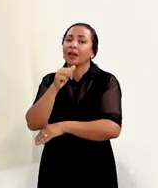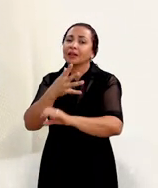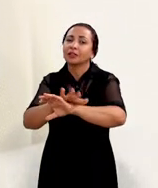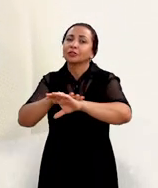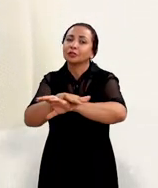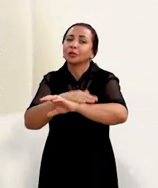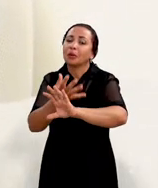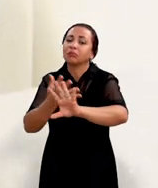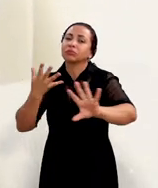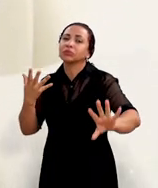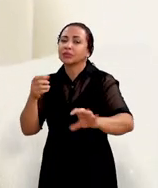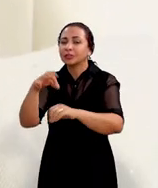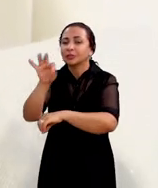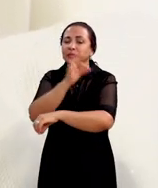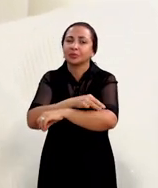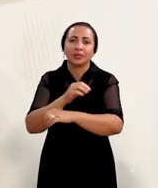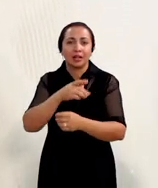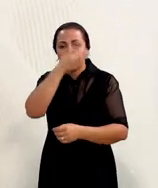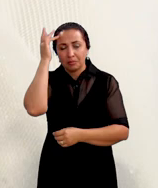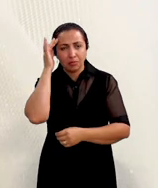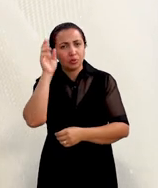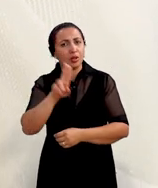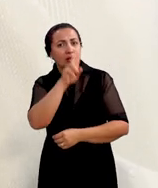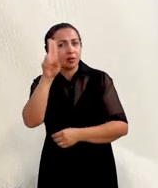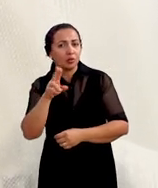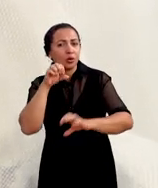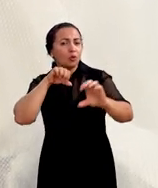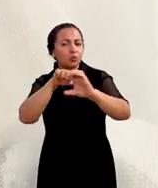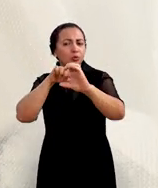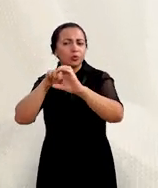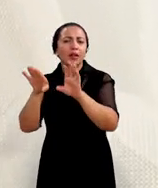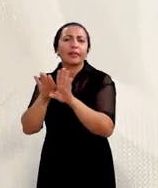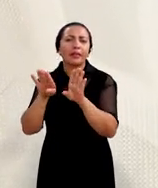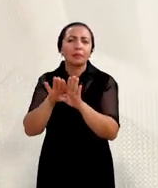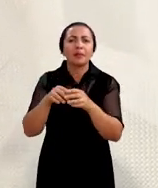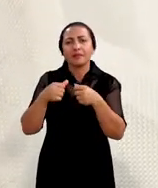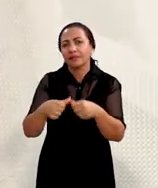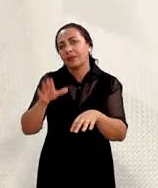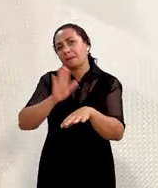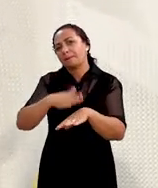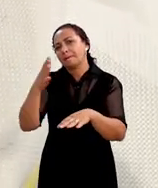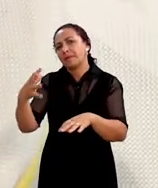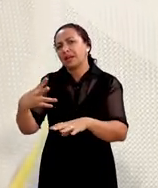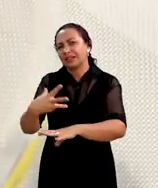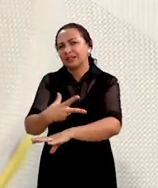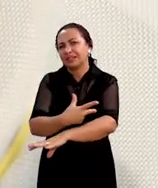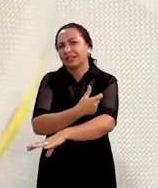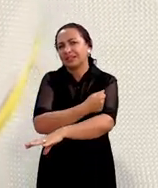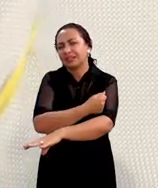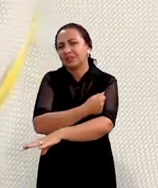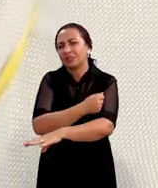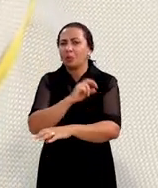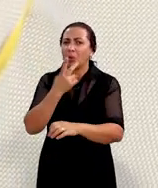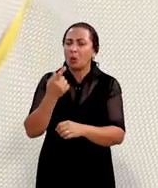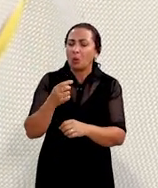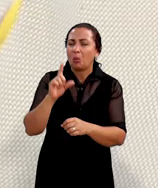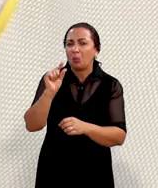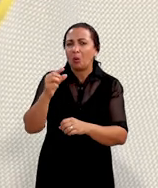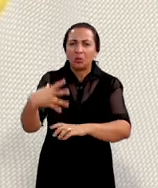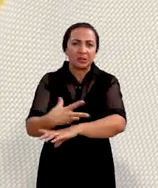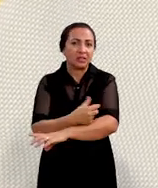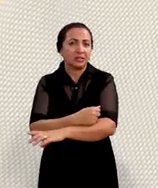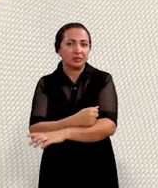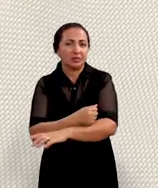inseto do ambiente que está submetido ao uso de inseticida, será que ele fica mais sensível ou